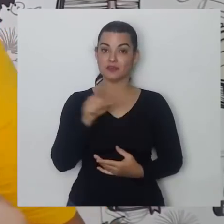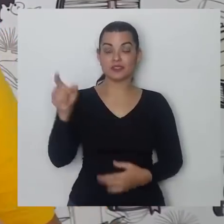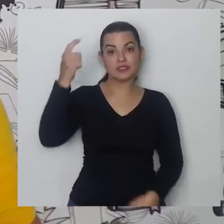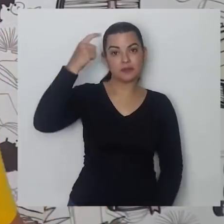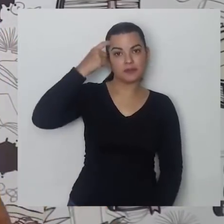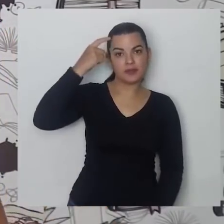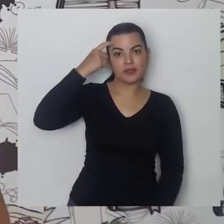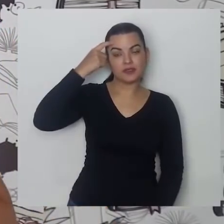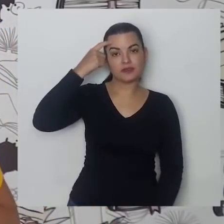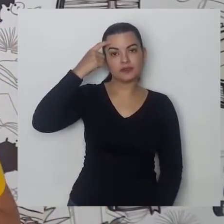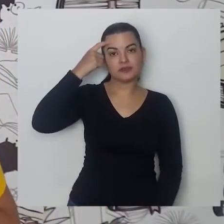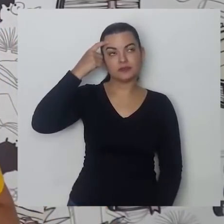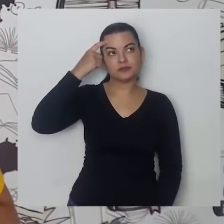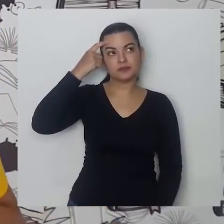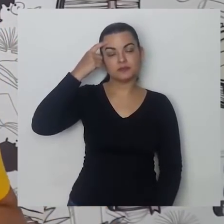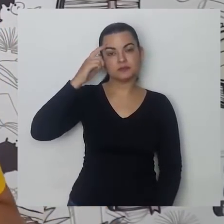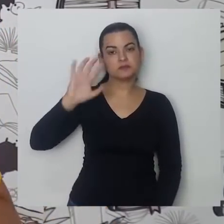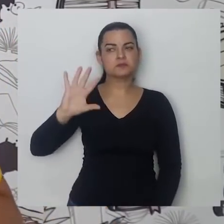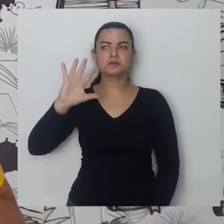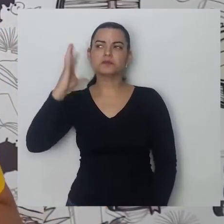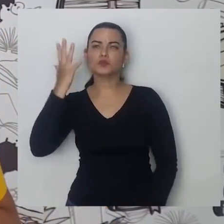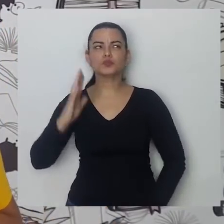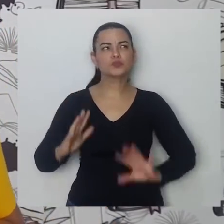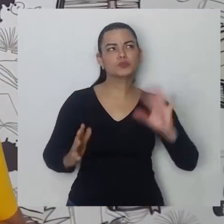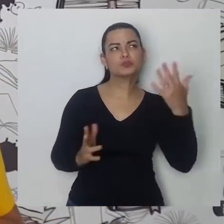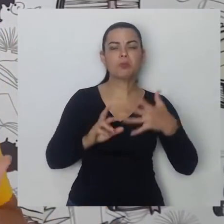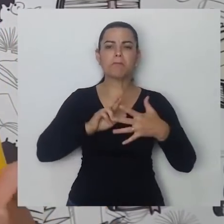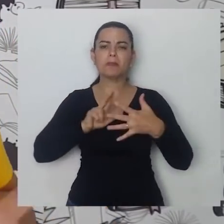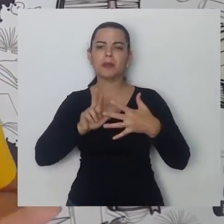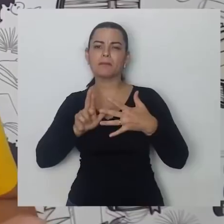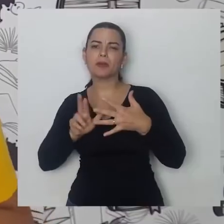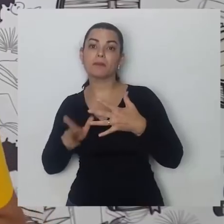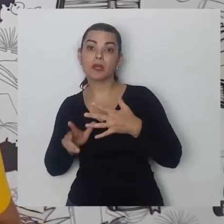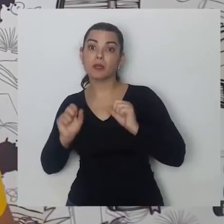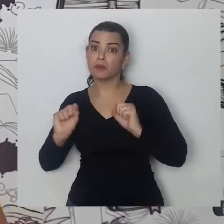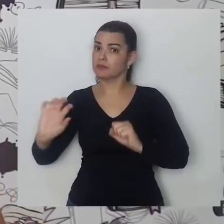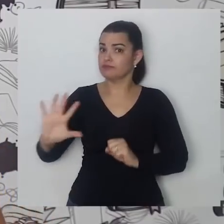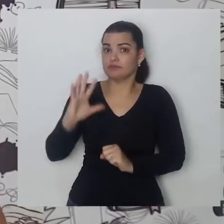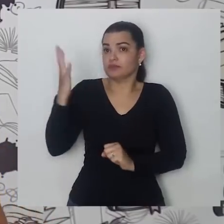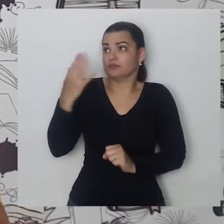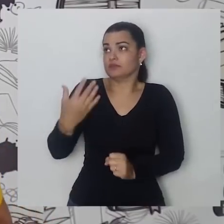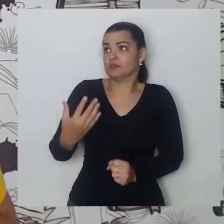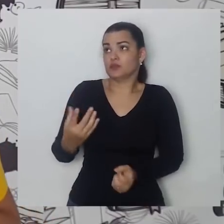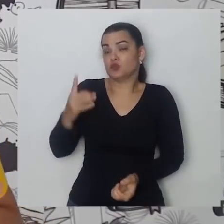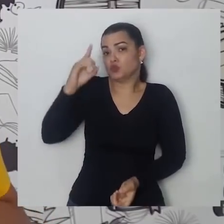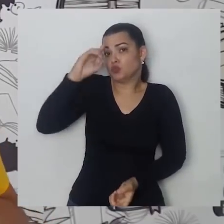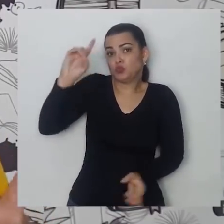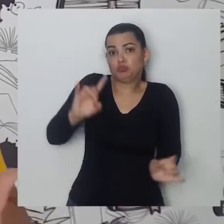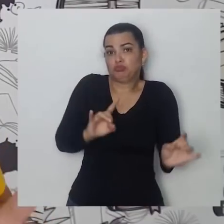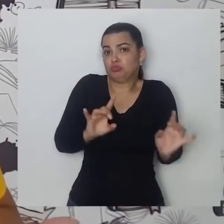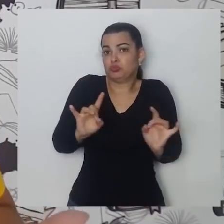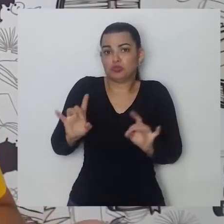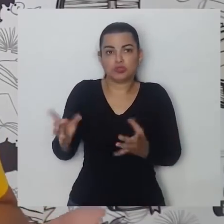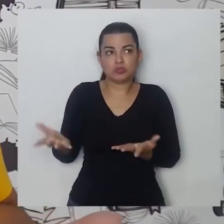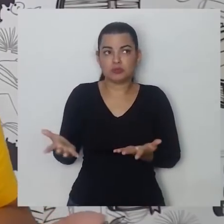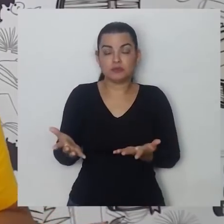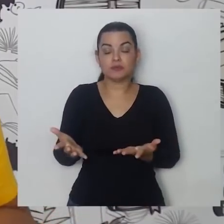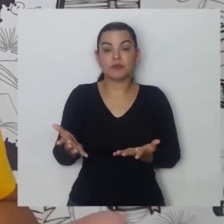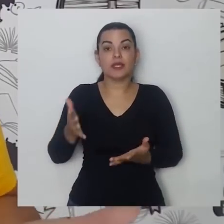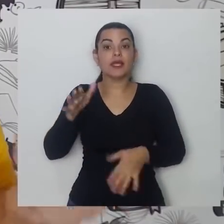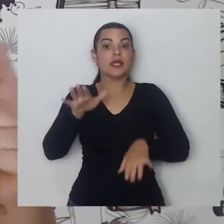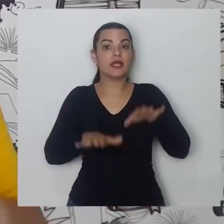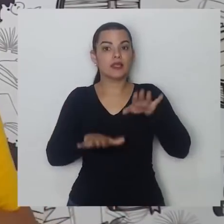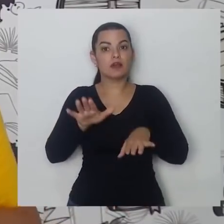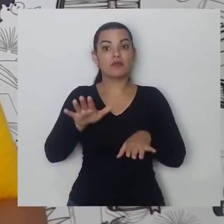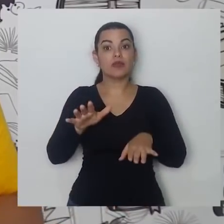vão pensar em diversas situações que podem acontecer no nosso dia a dia e que fazem com que a gente, às vezes,